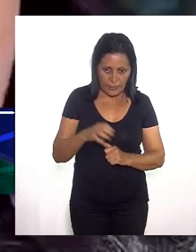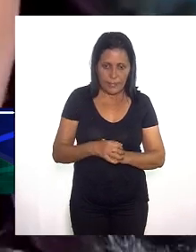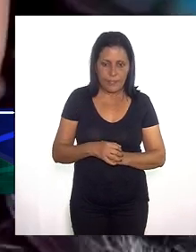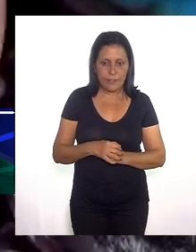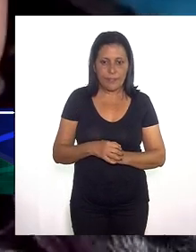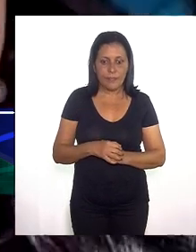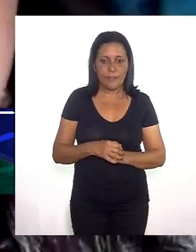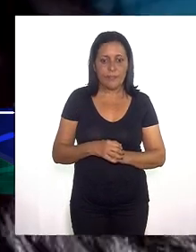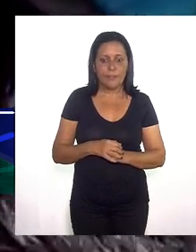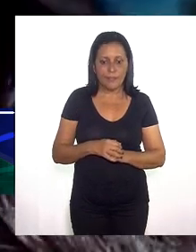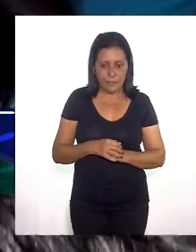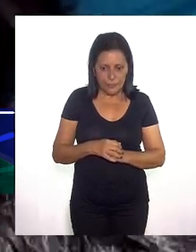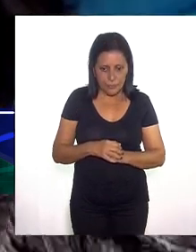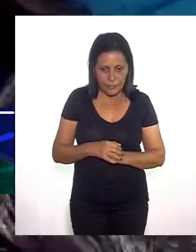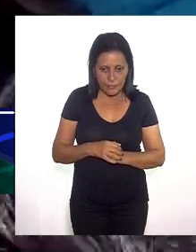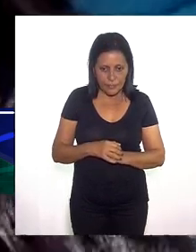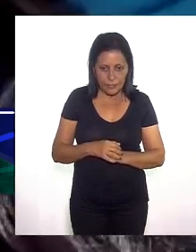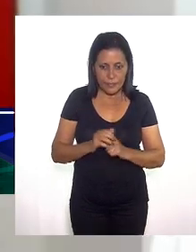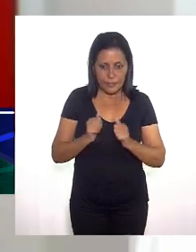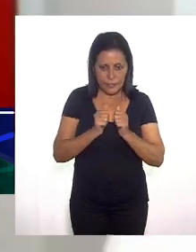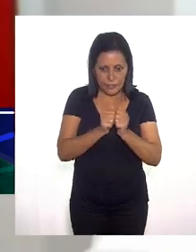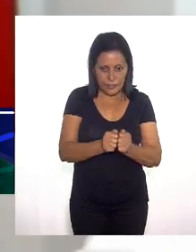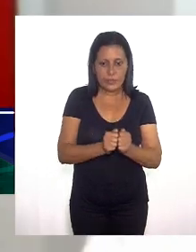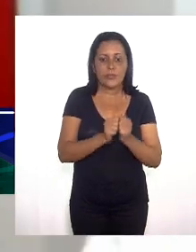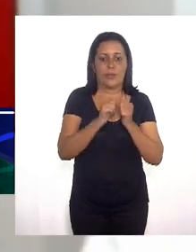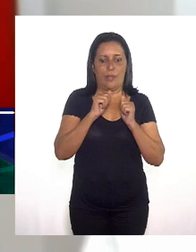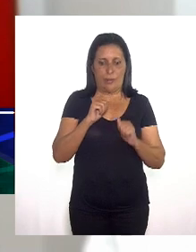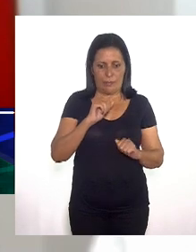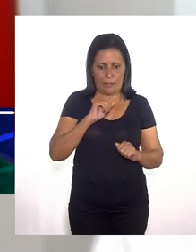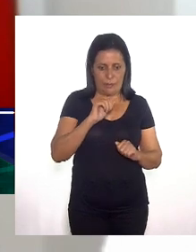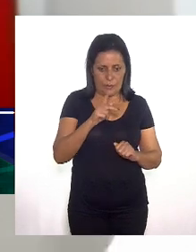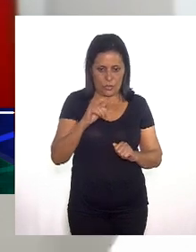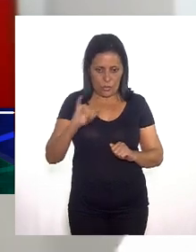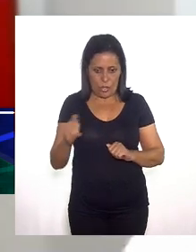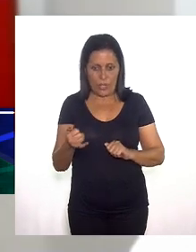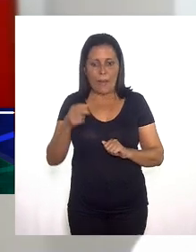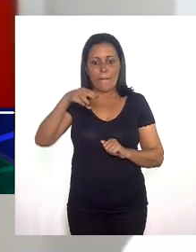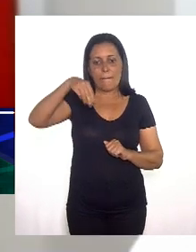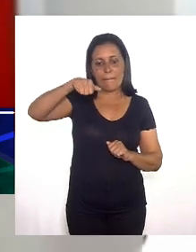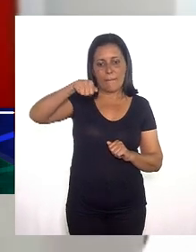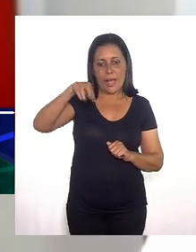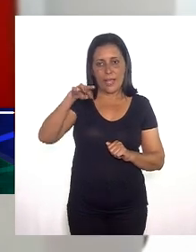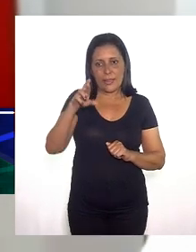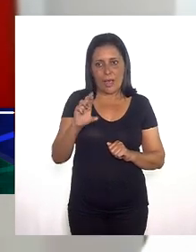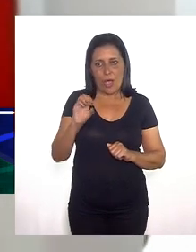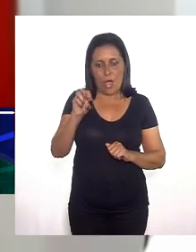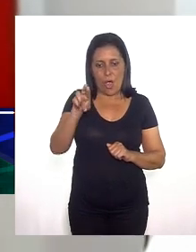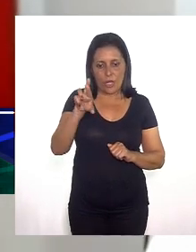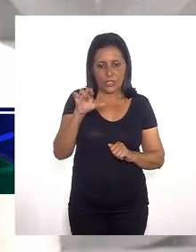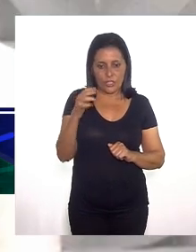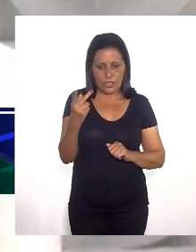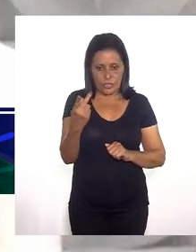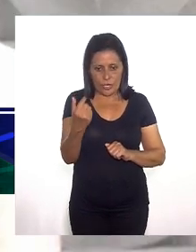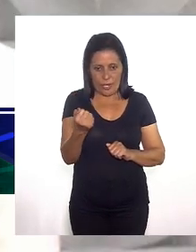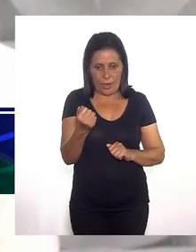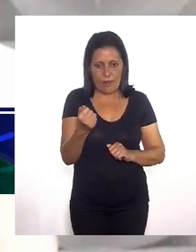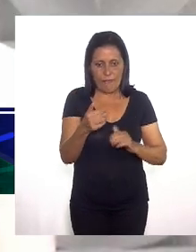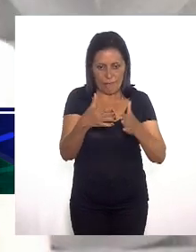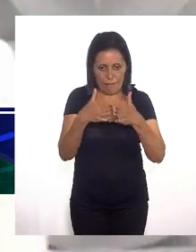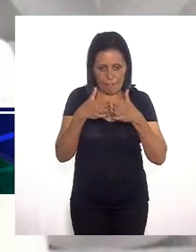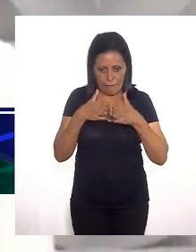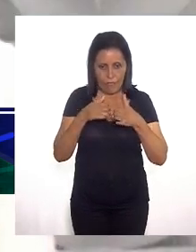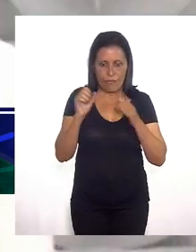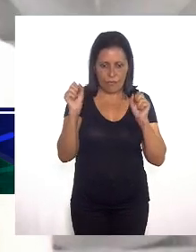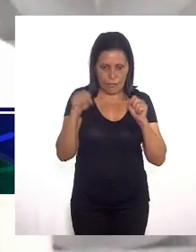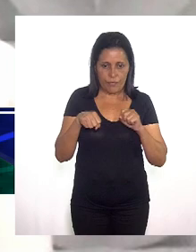Acompanho o parecer da CCJ, senhor presidente. Obrigado, deputada. Deputado Marta Rocha, pela Comissão de Saúde. Favorável nos termos